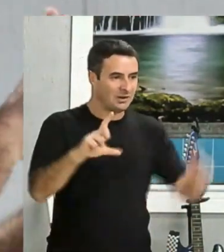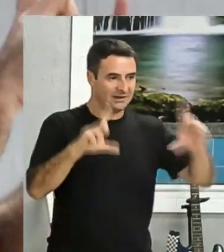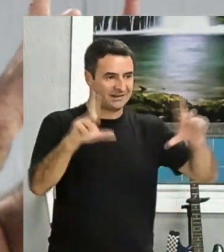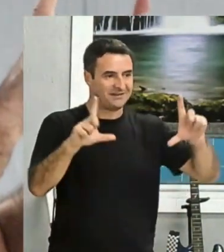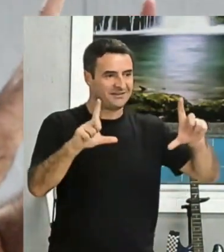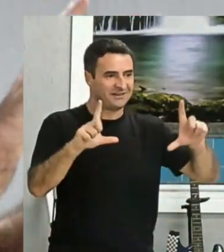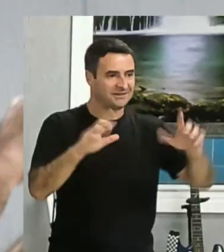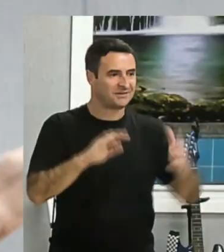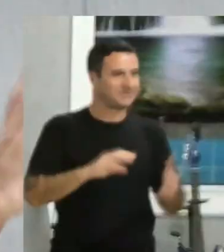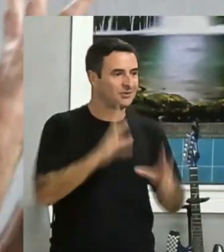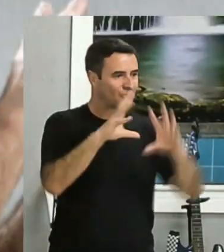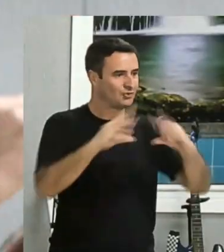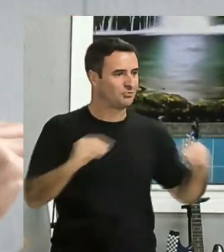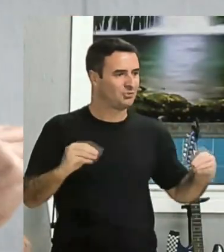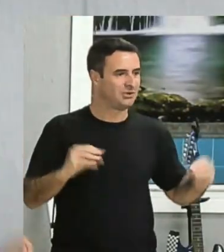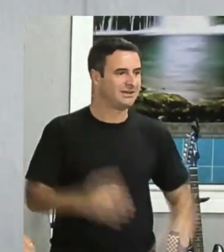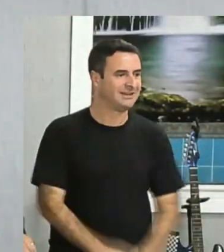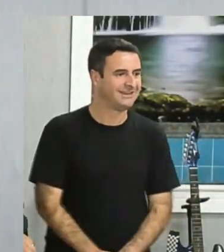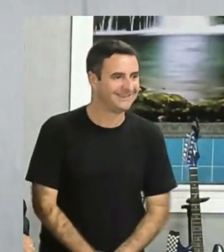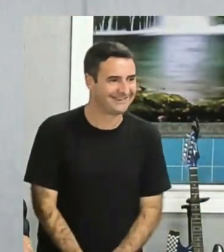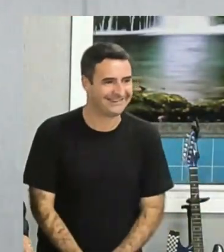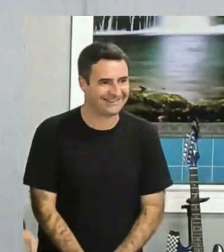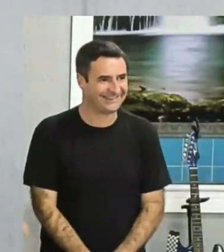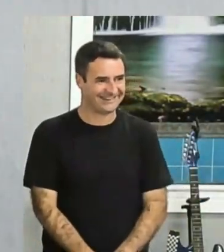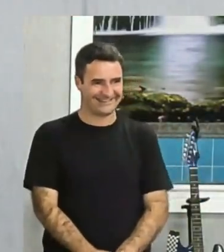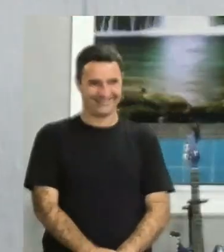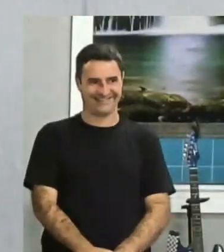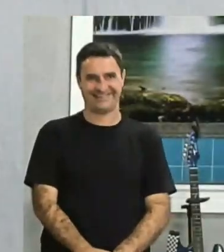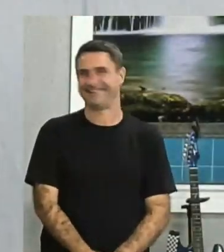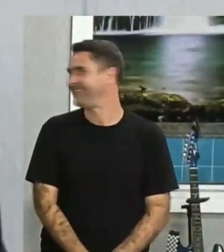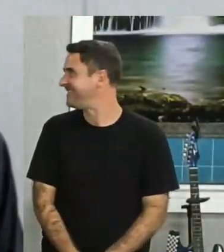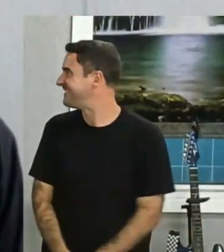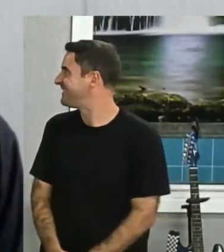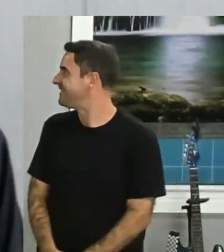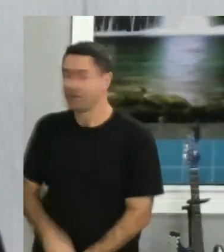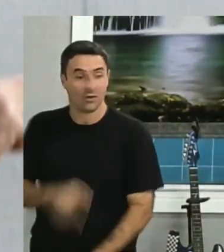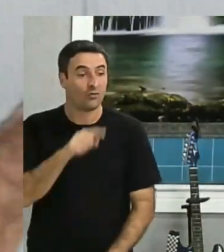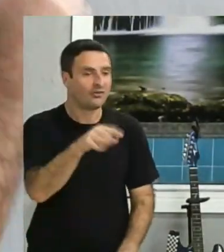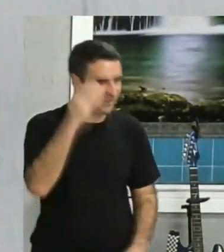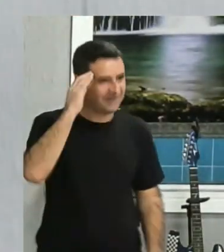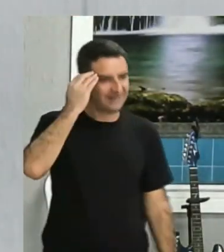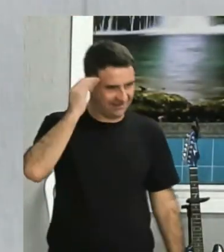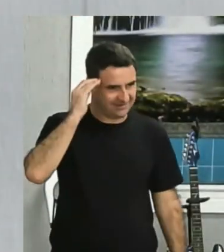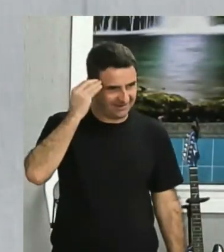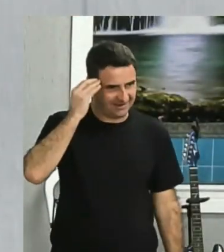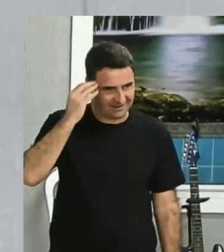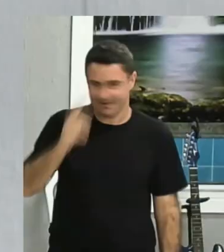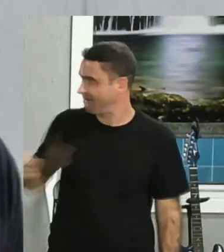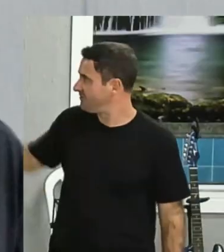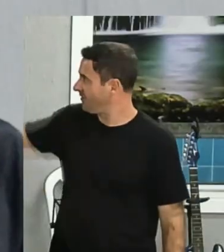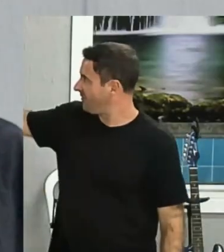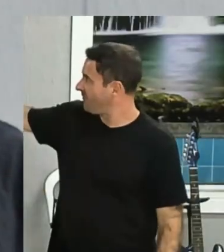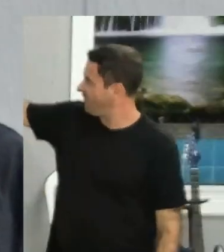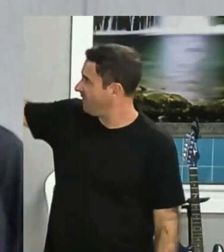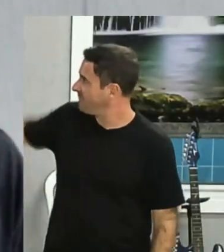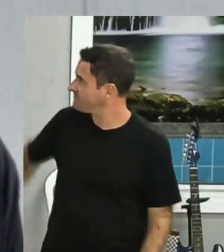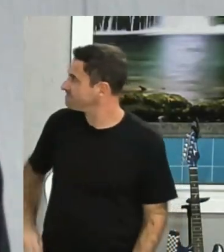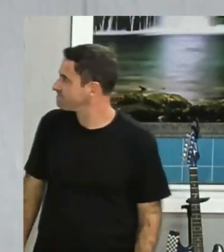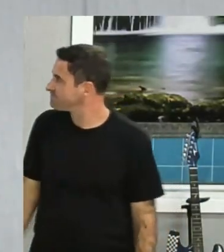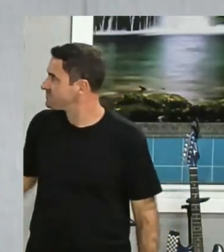Que pena, gente, que pena. Mas os irmãos entendem, né? Então vamos lá.